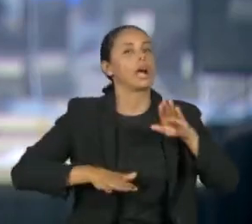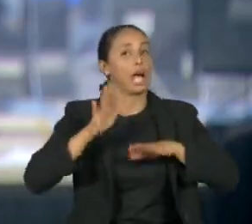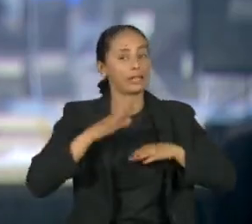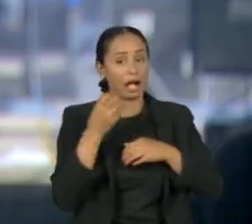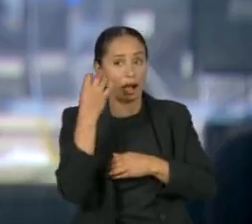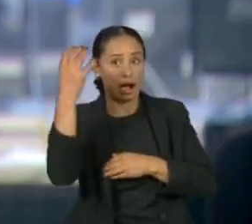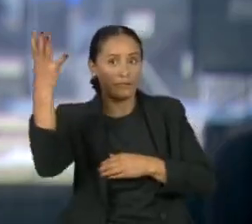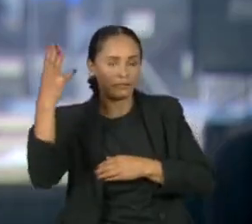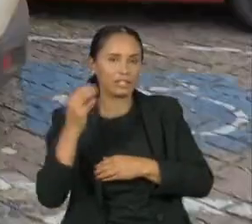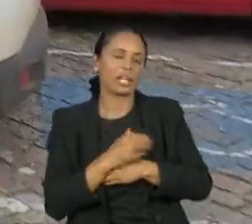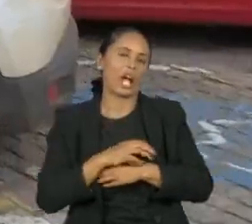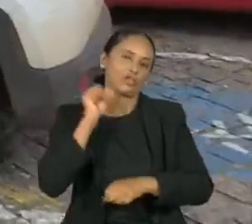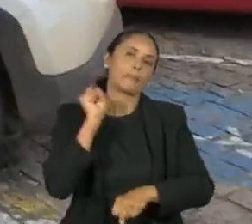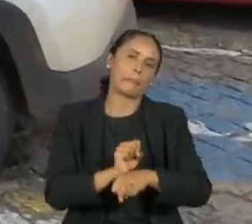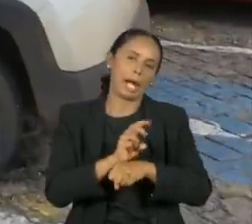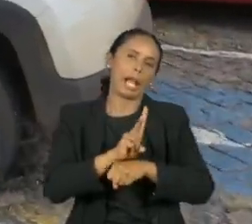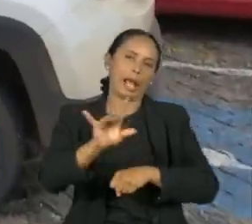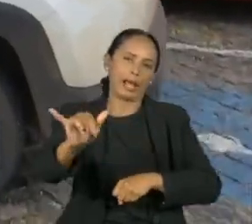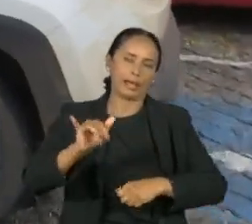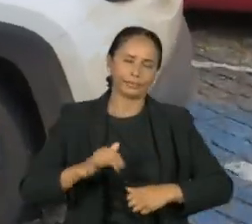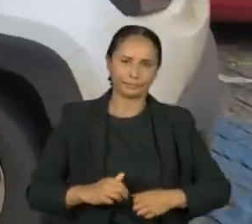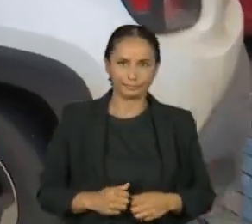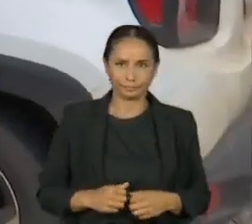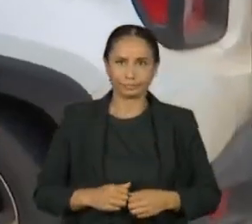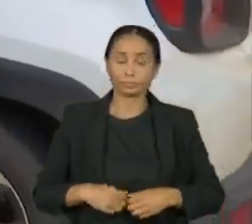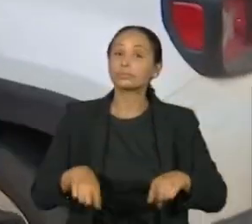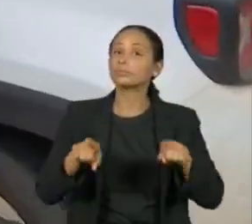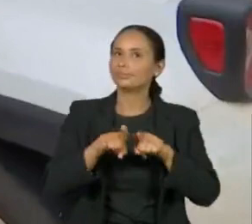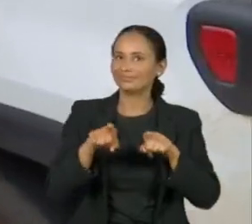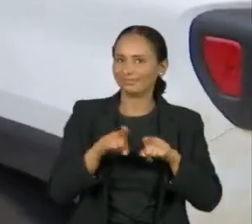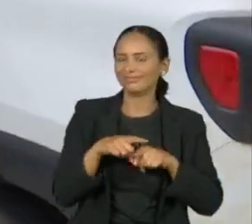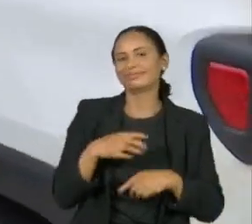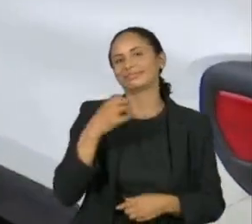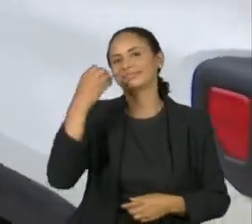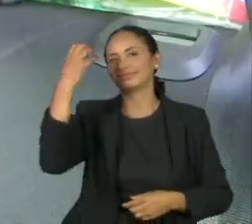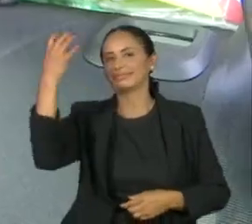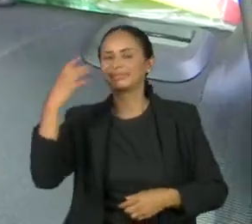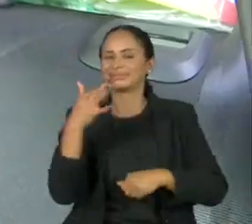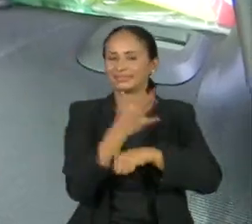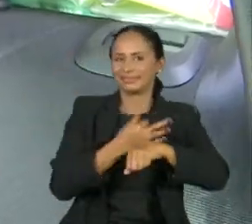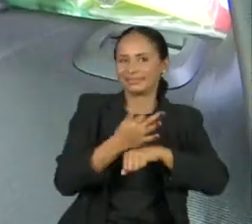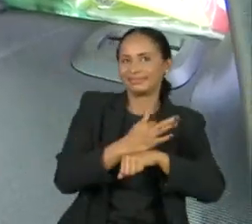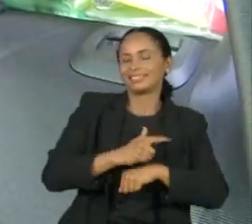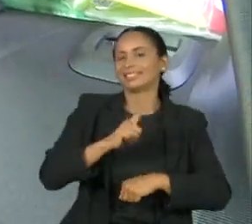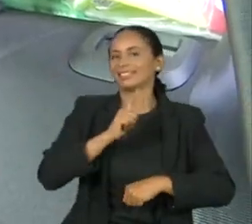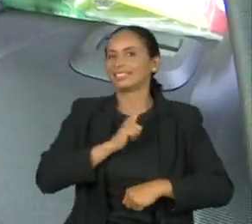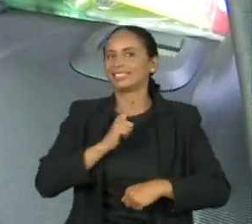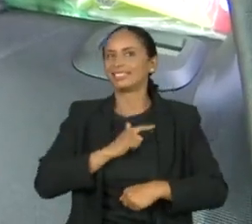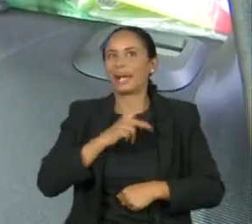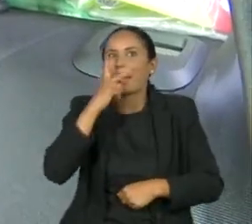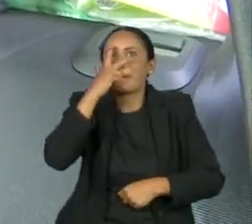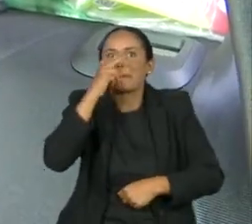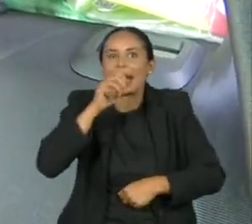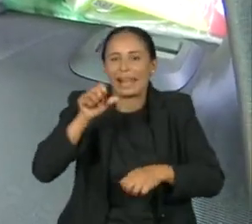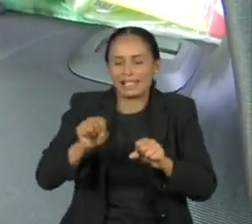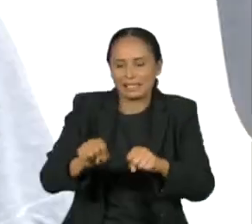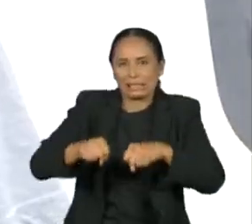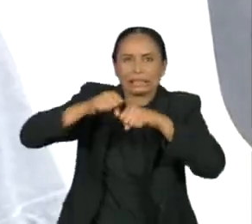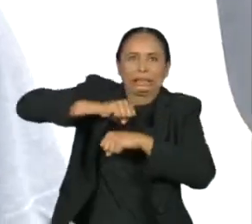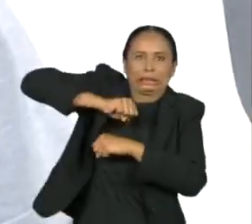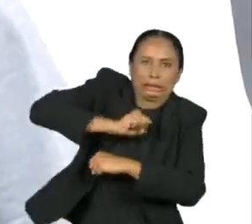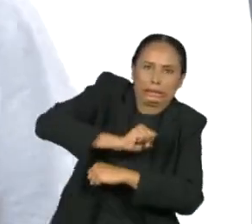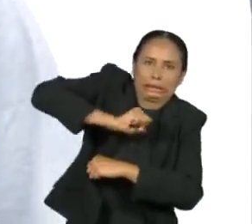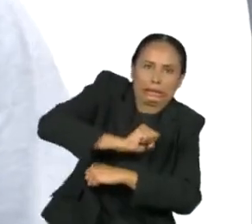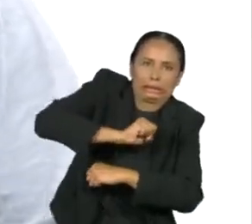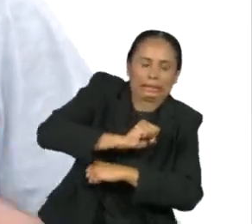ficar mais curta. A bagagem de férias da família Elisiário está acomodada de forma que não dá nem para abrir o porta-malas.